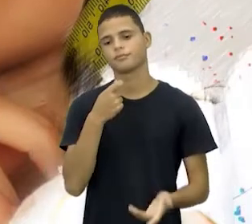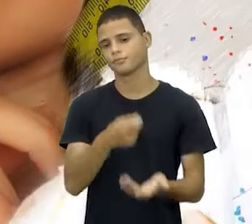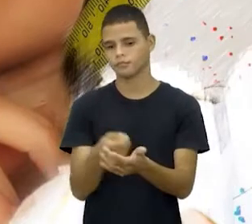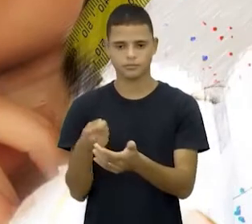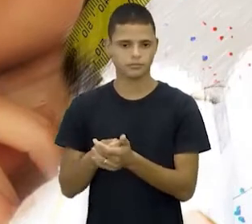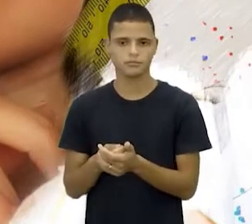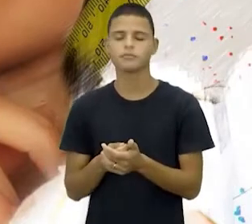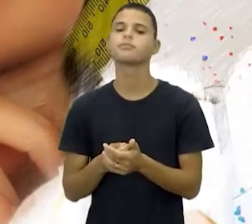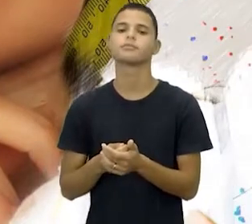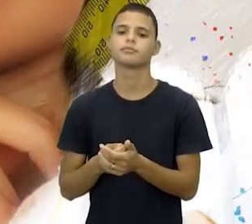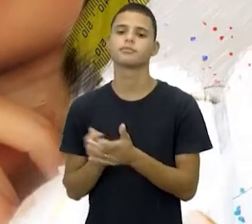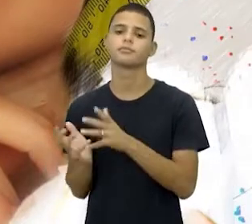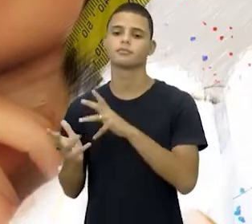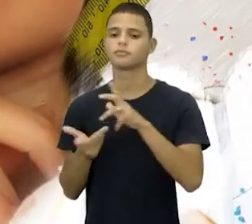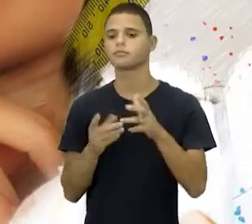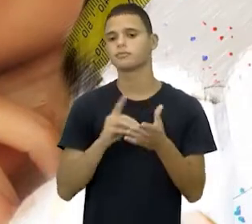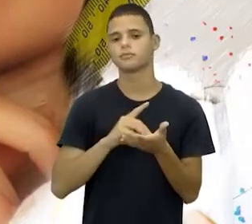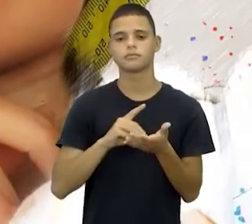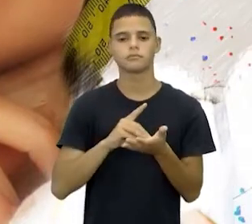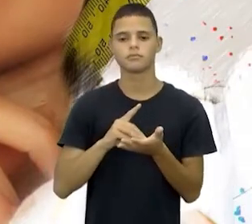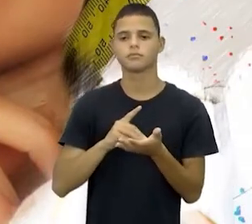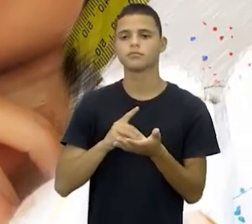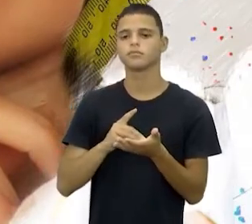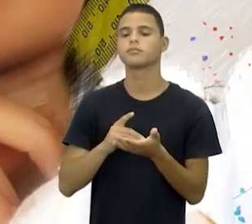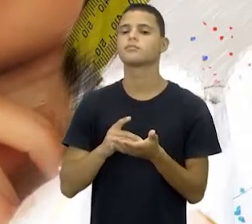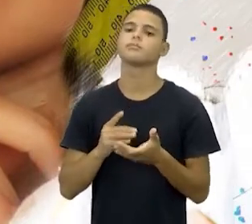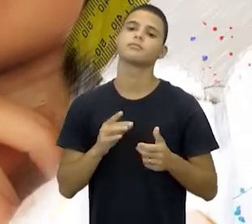esse mundo, né? E temos também